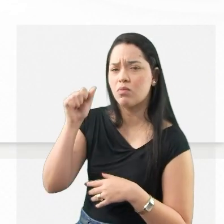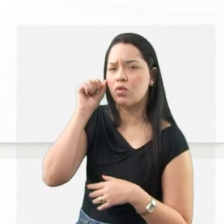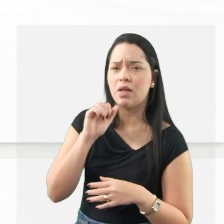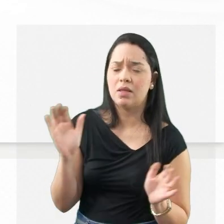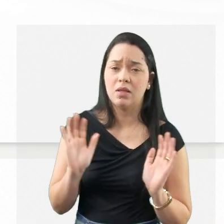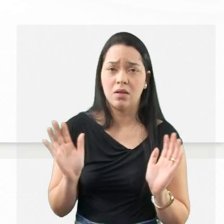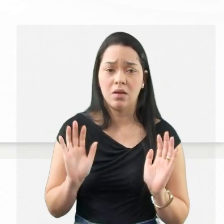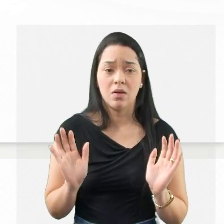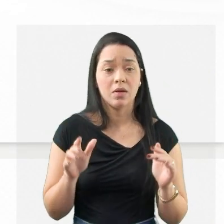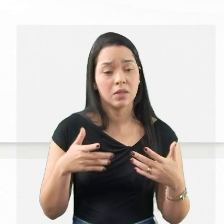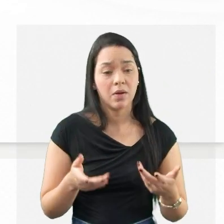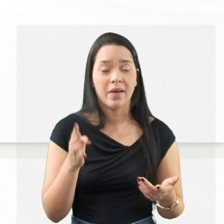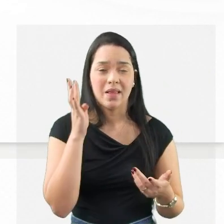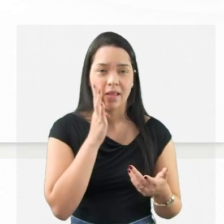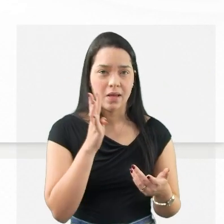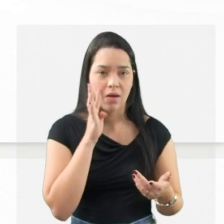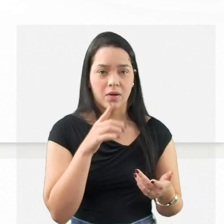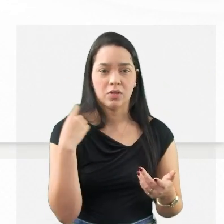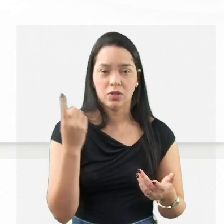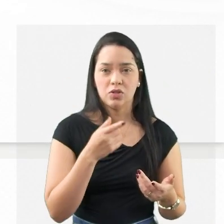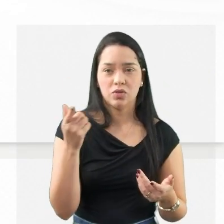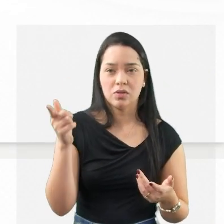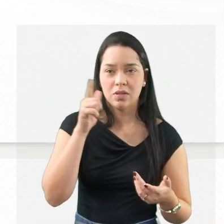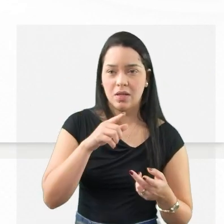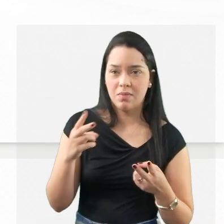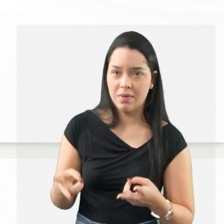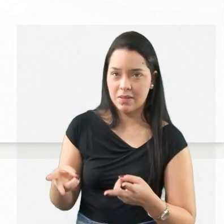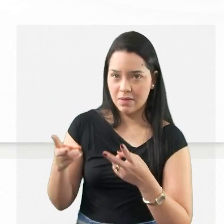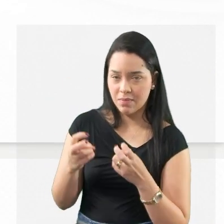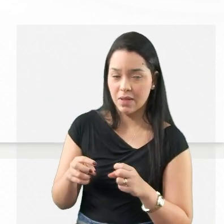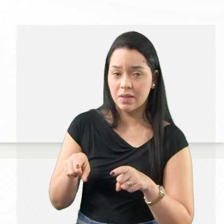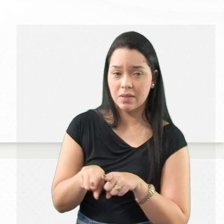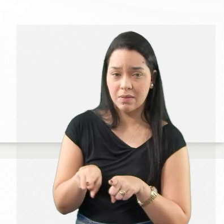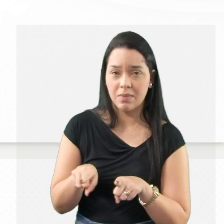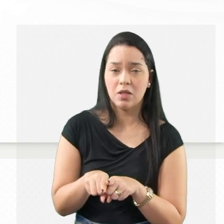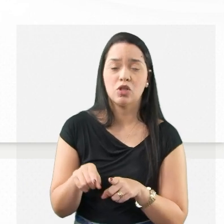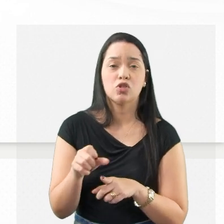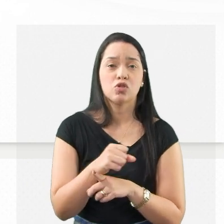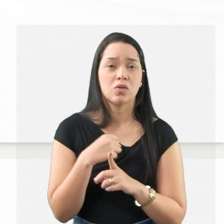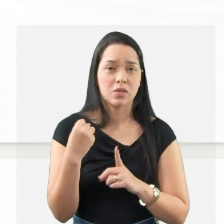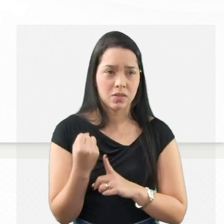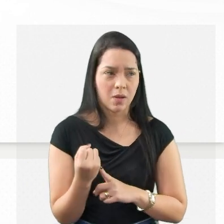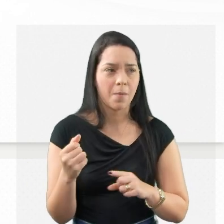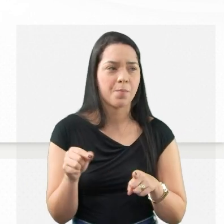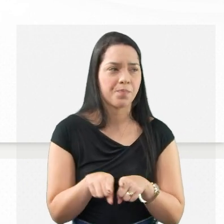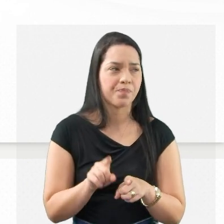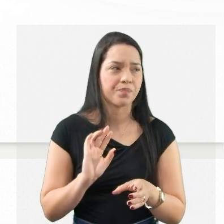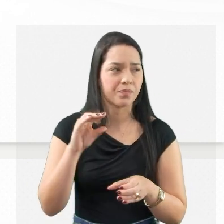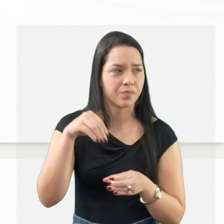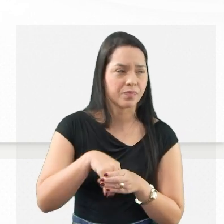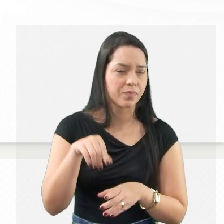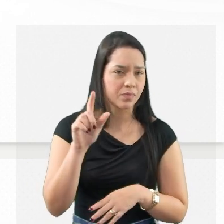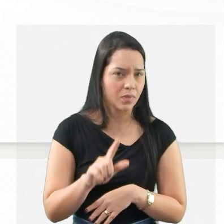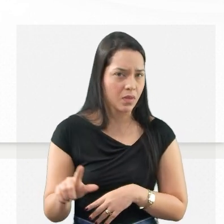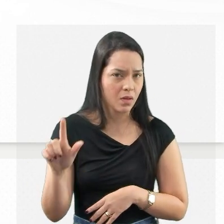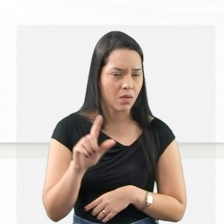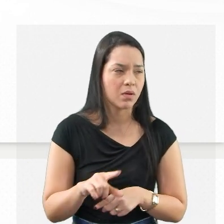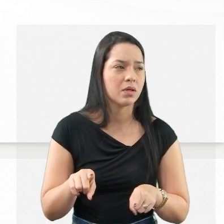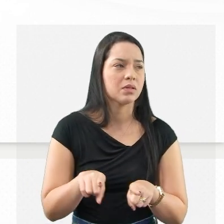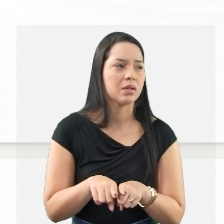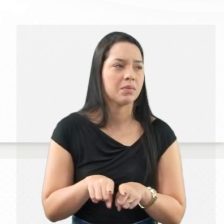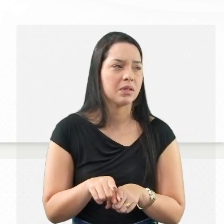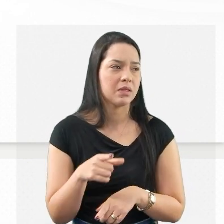casar. Então é bem legal esse diálogo que a gente consegue perceber. É um recorte social, trouxe para a literatura em forma